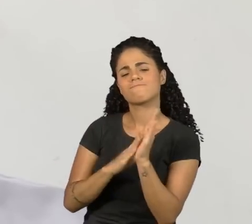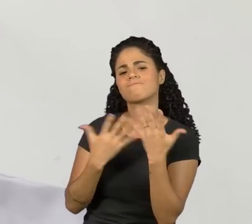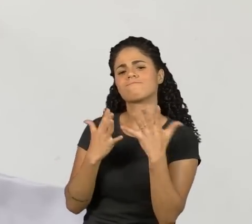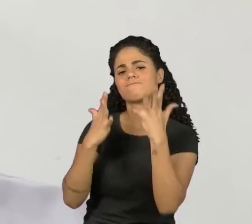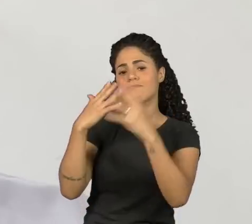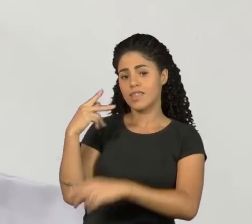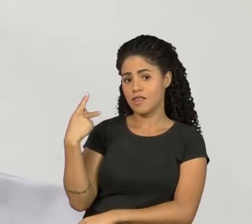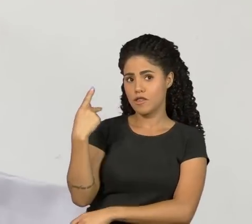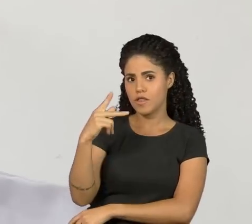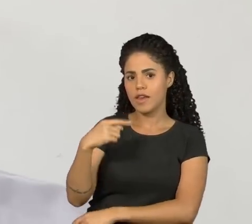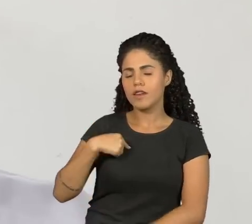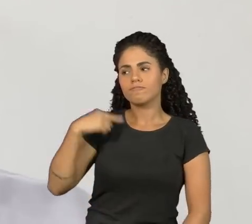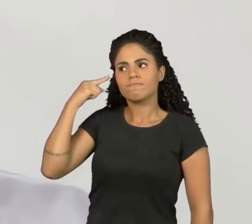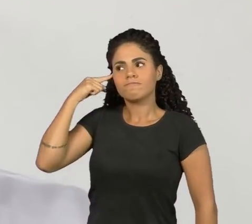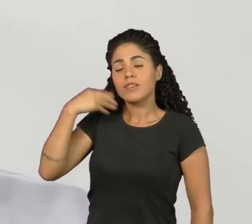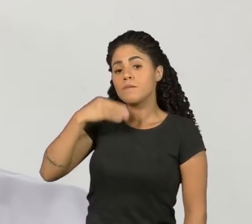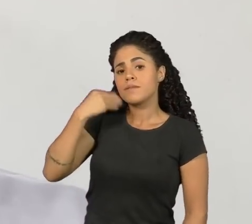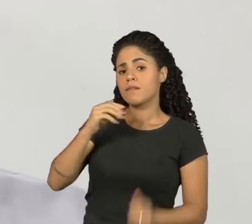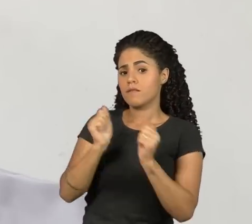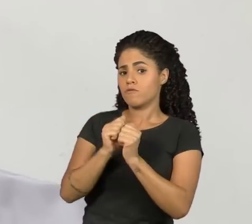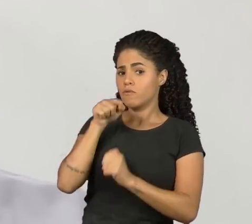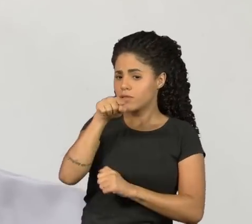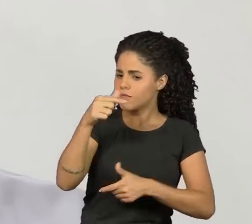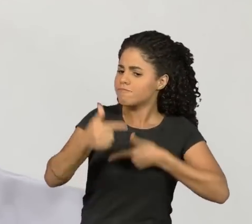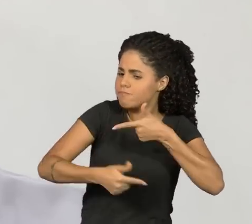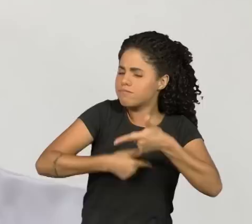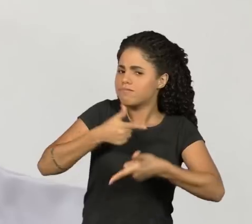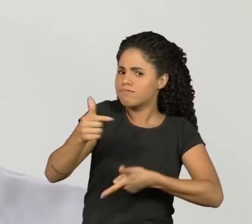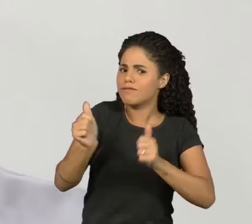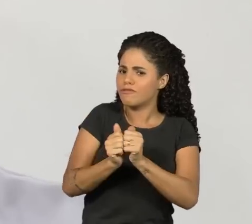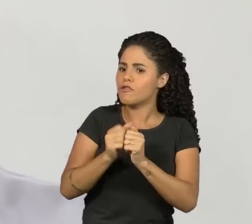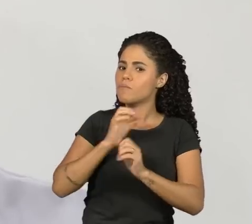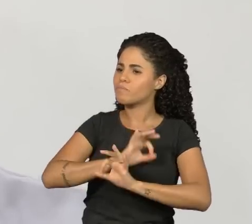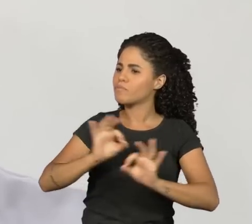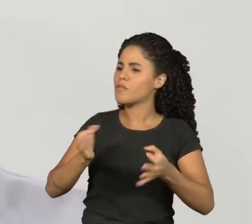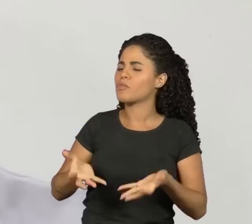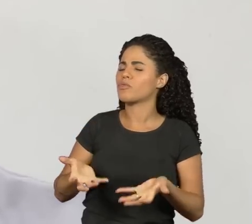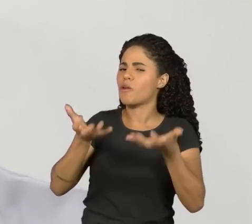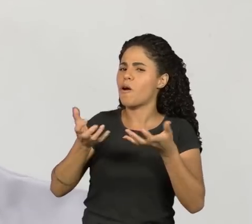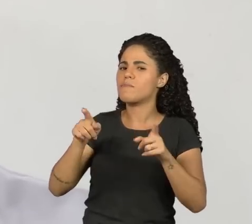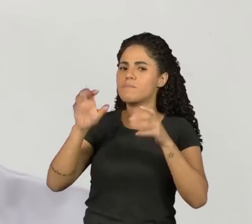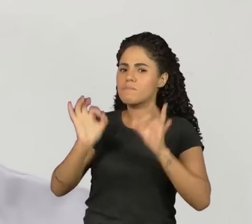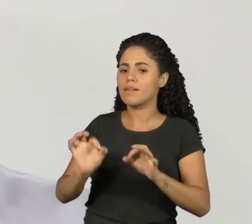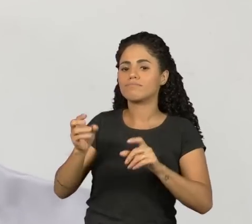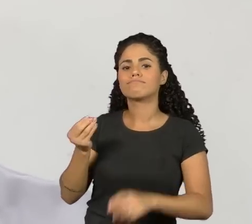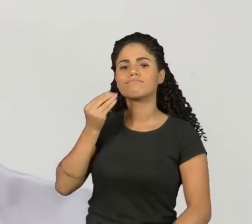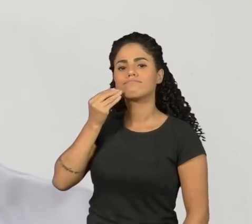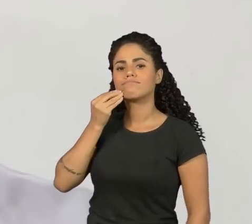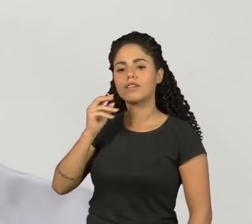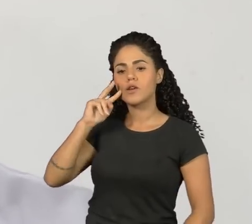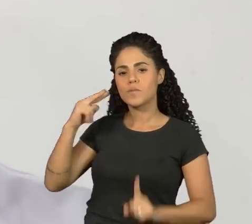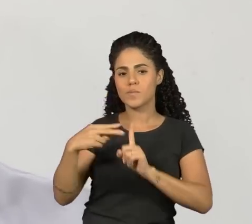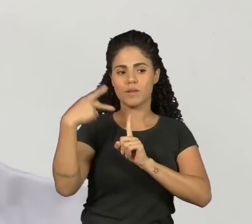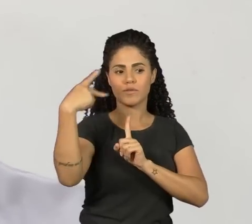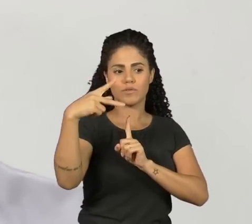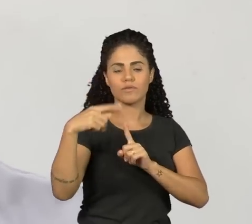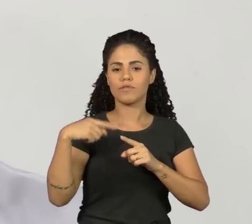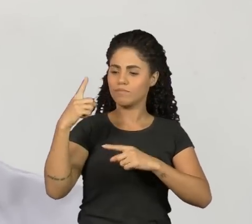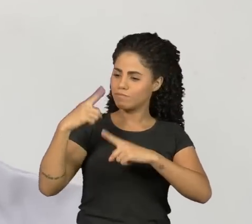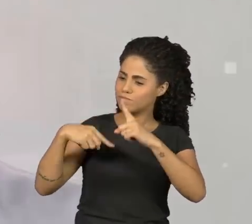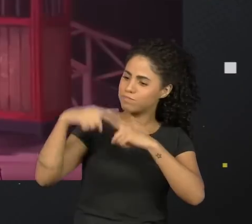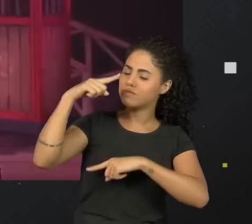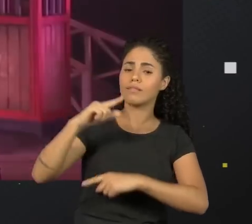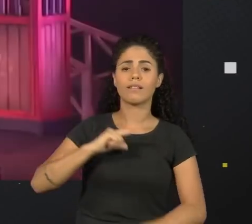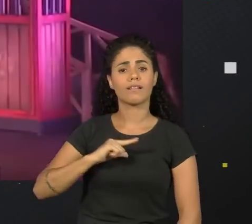minha experiência contigo foi mágica, né? O Mistério de Irma Vap reinventado na visão de Jorge Farjala foi um